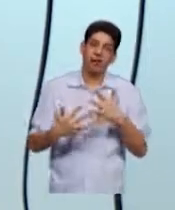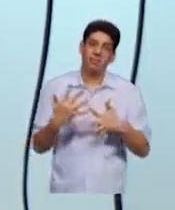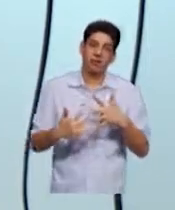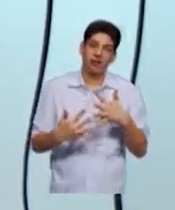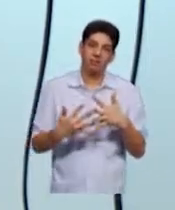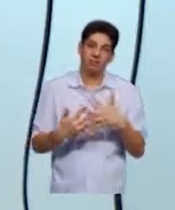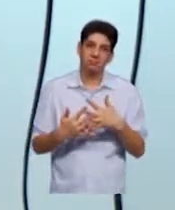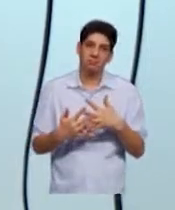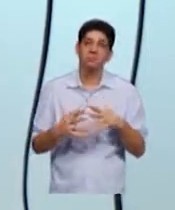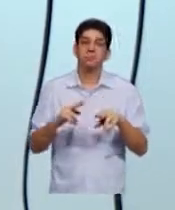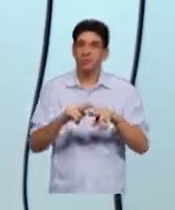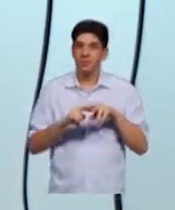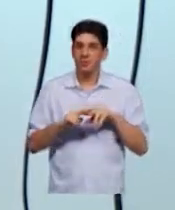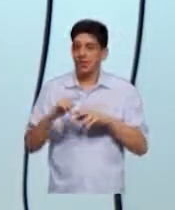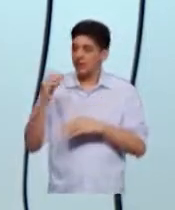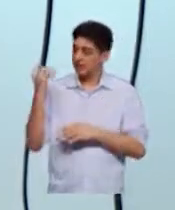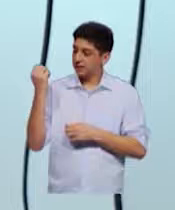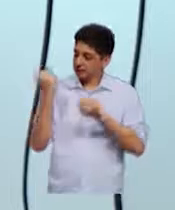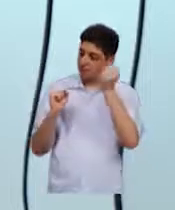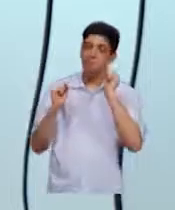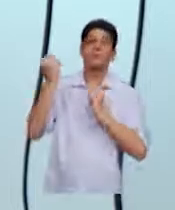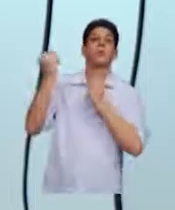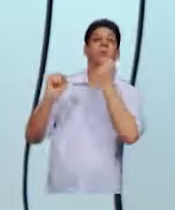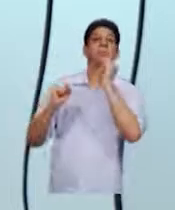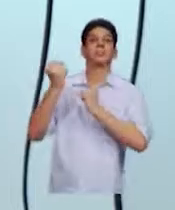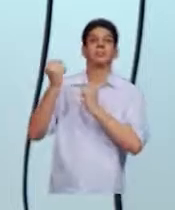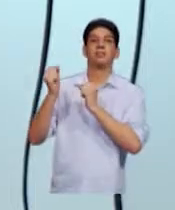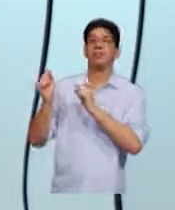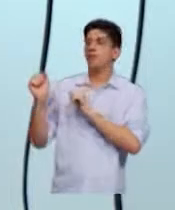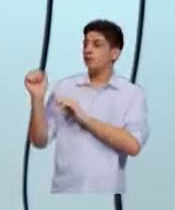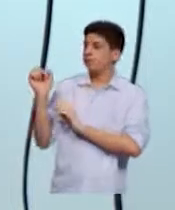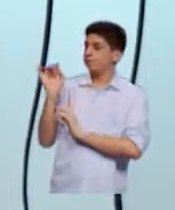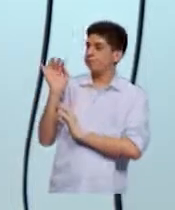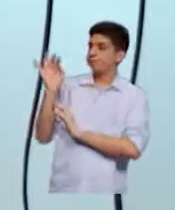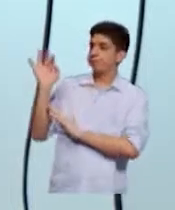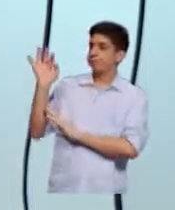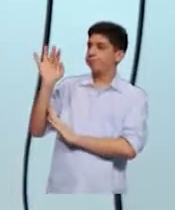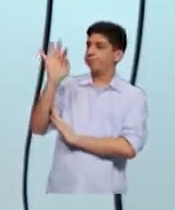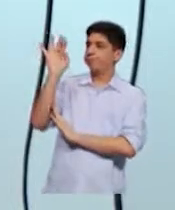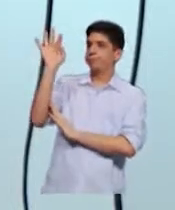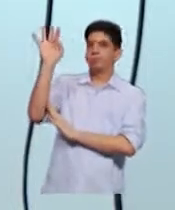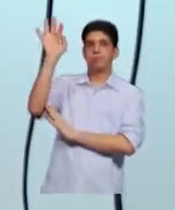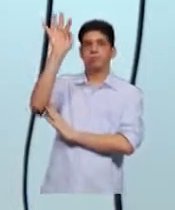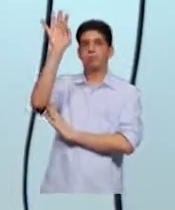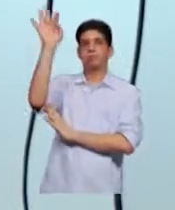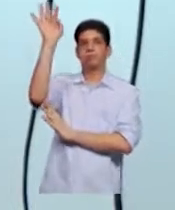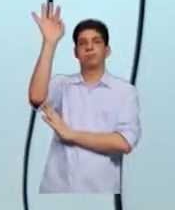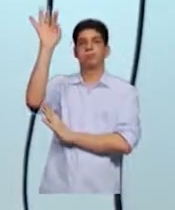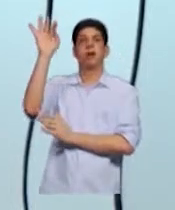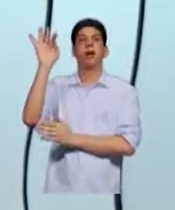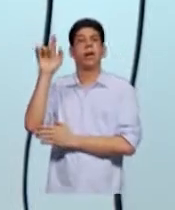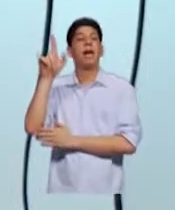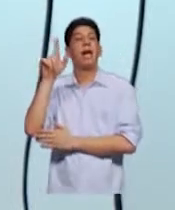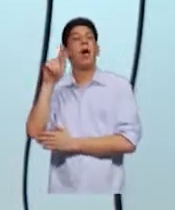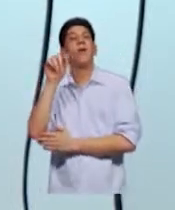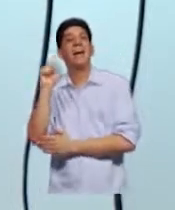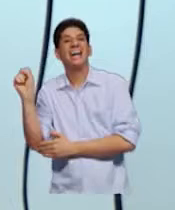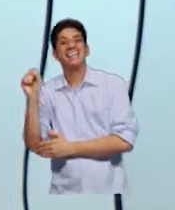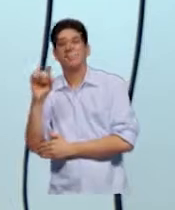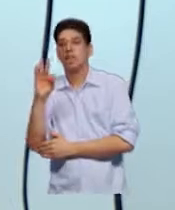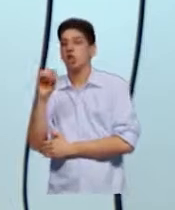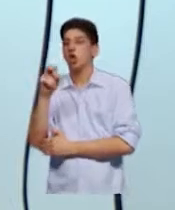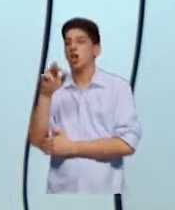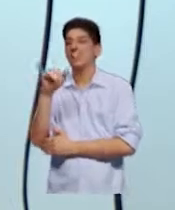esse material e ao lançar esse material, essa substância química no ambiente, esse gás tóxico, ele